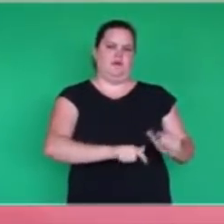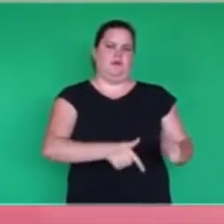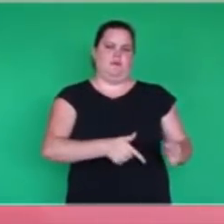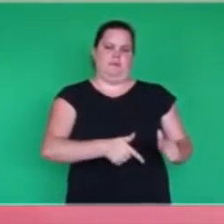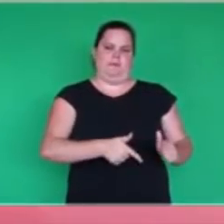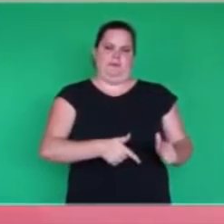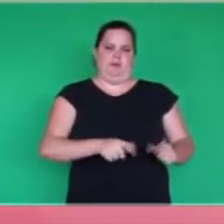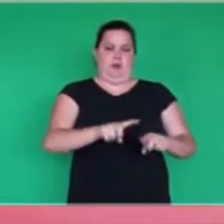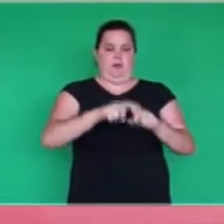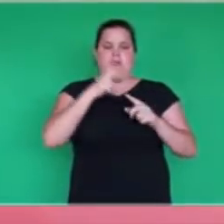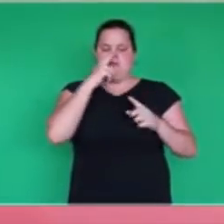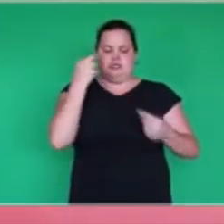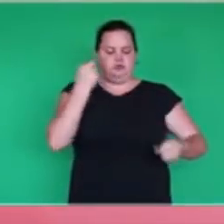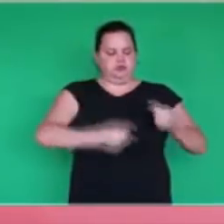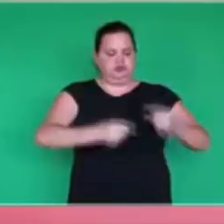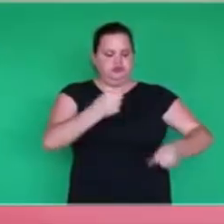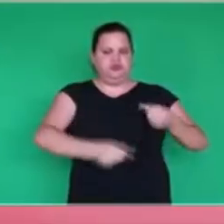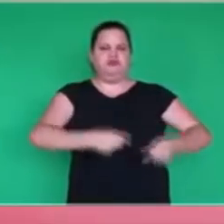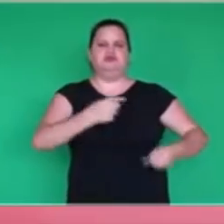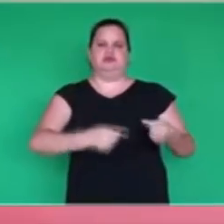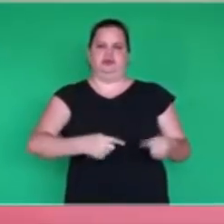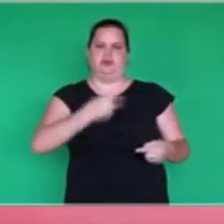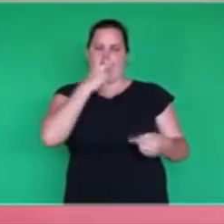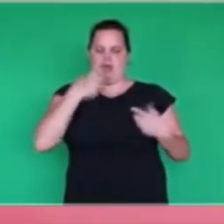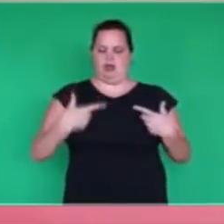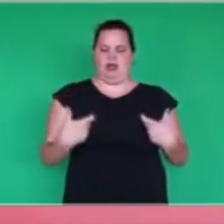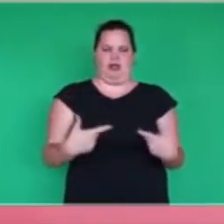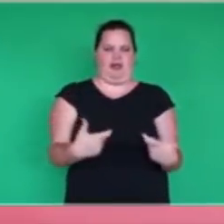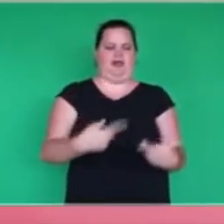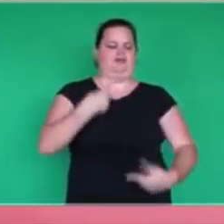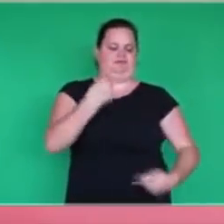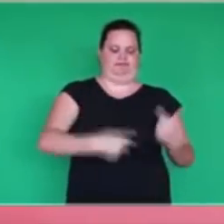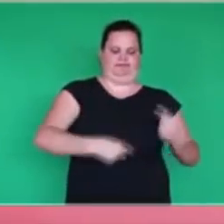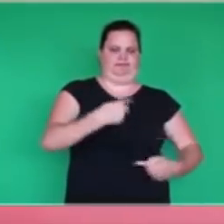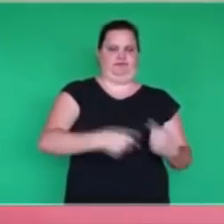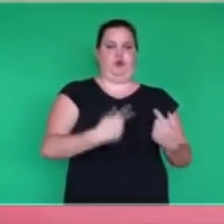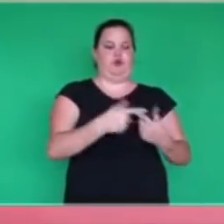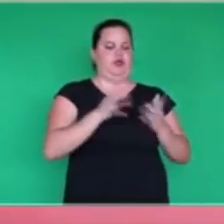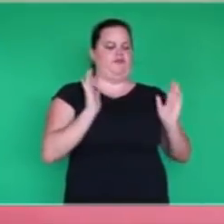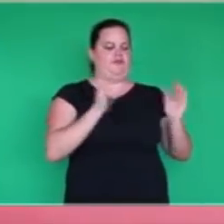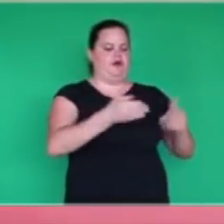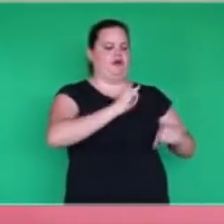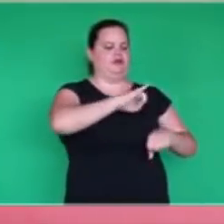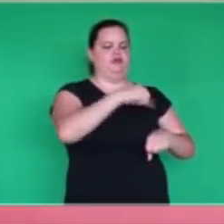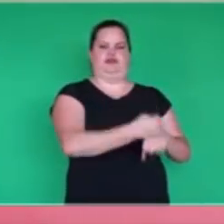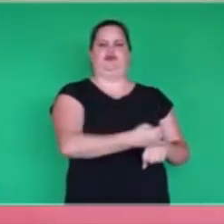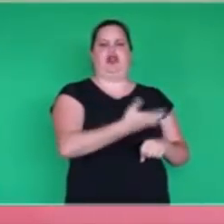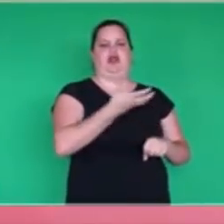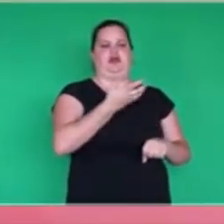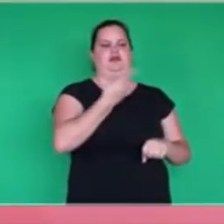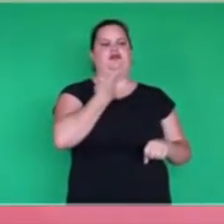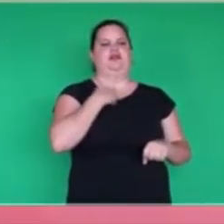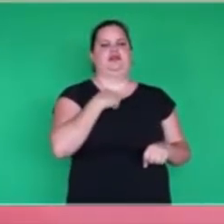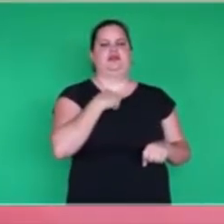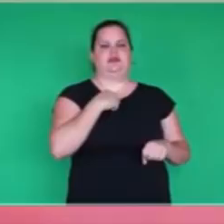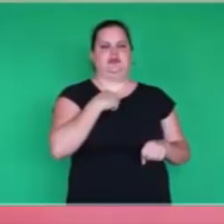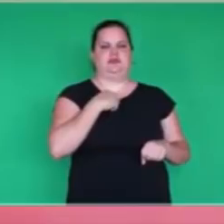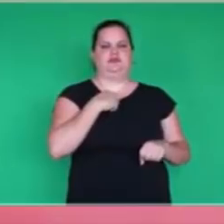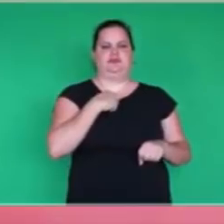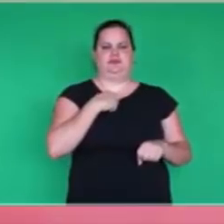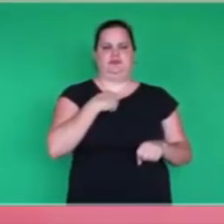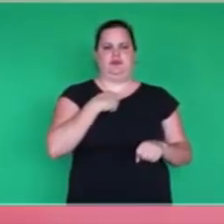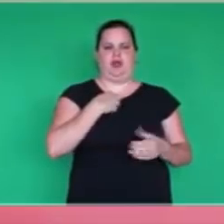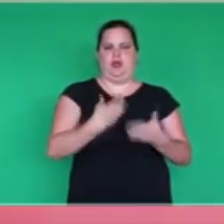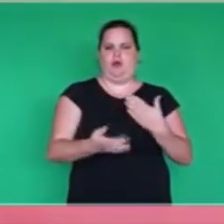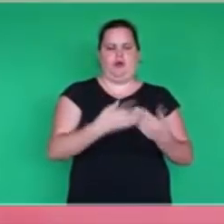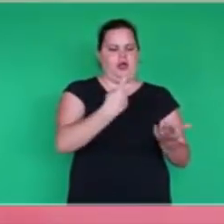a disputa toda está em torno de Jerusalém. Qualquer acordo que